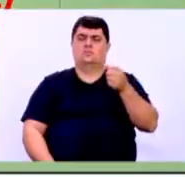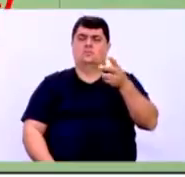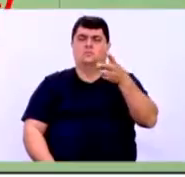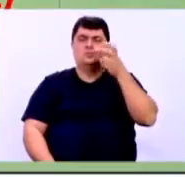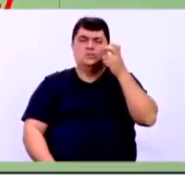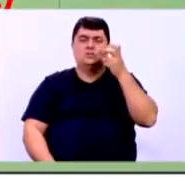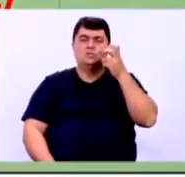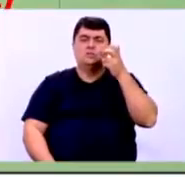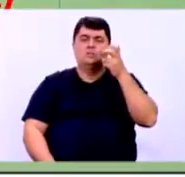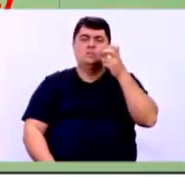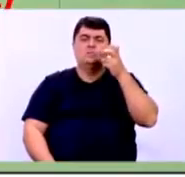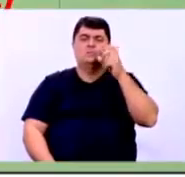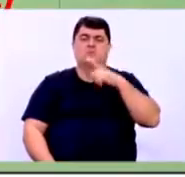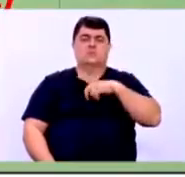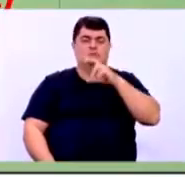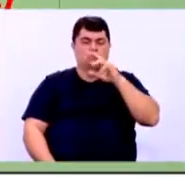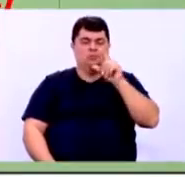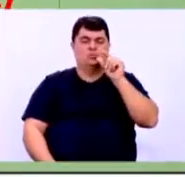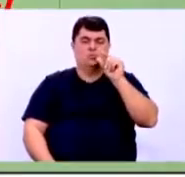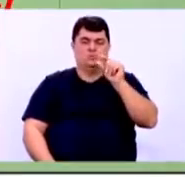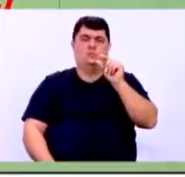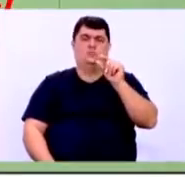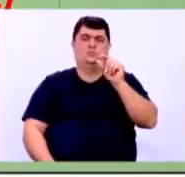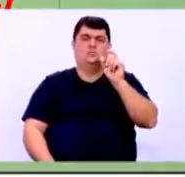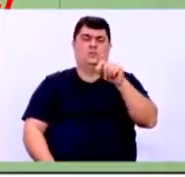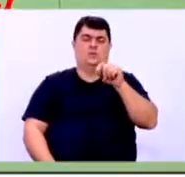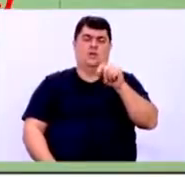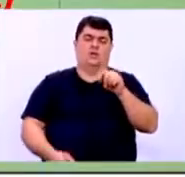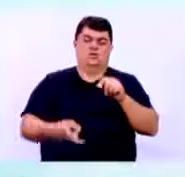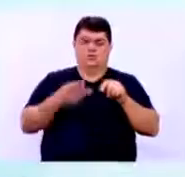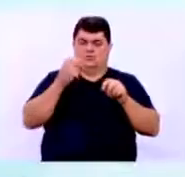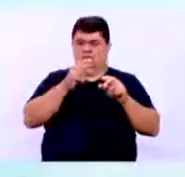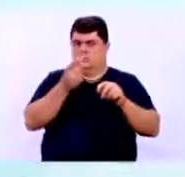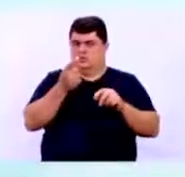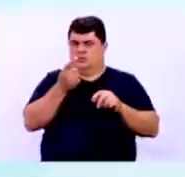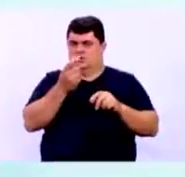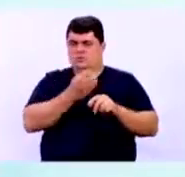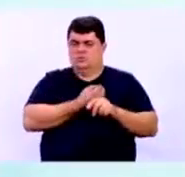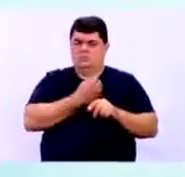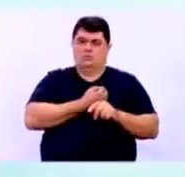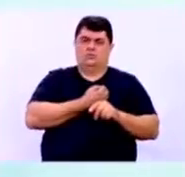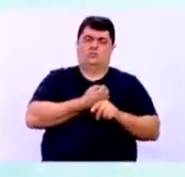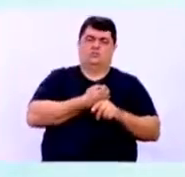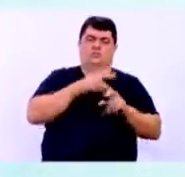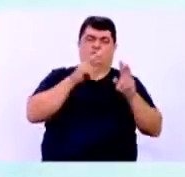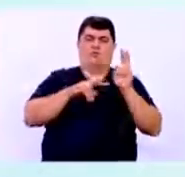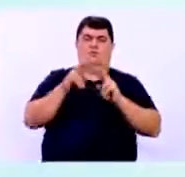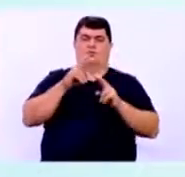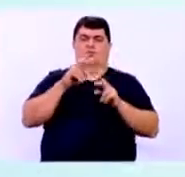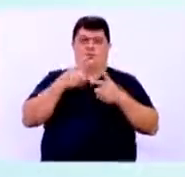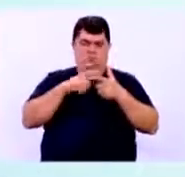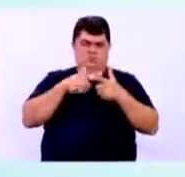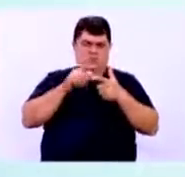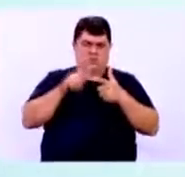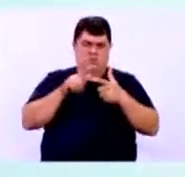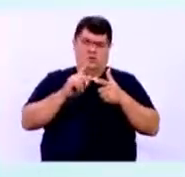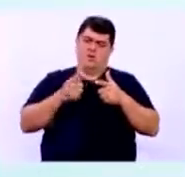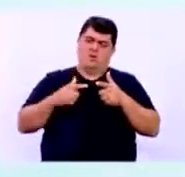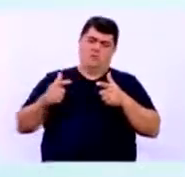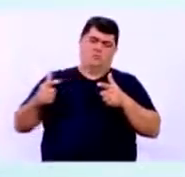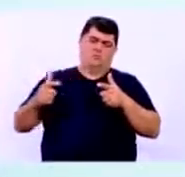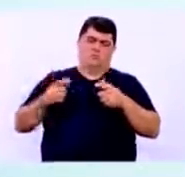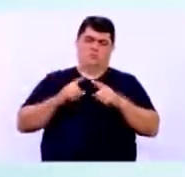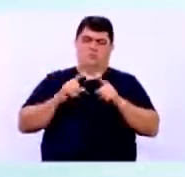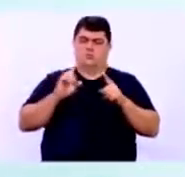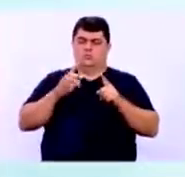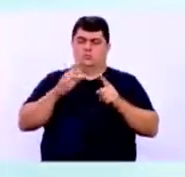Perceberam? Tem uma diferença. Ele dá uma diferença no final, no valor final. Isso é problema? Não, não é problema. Isso